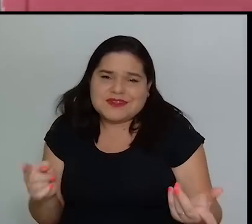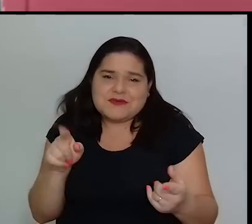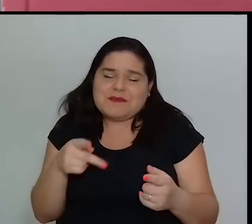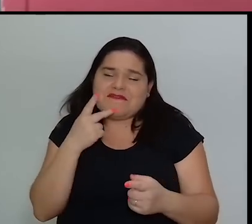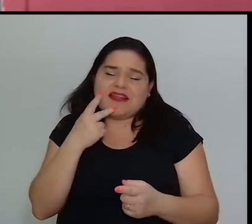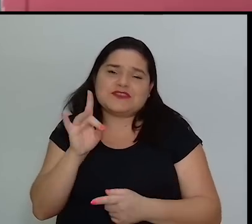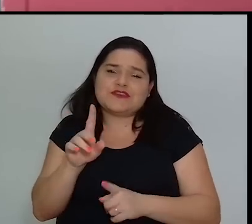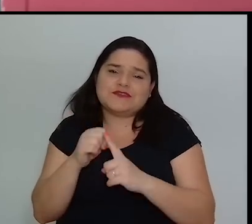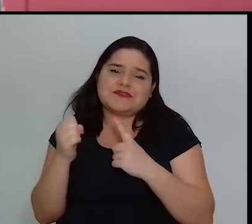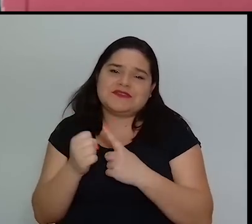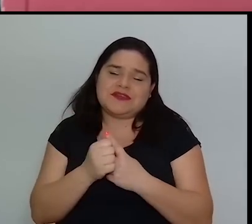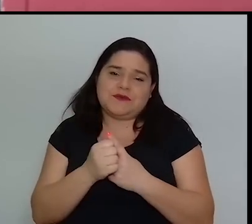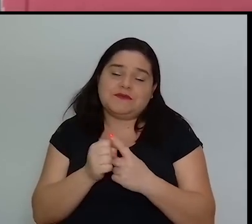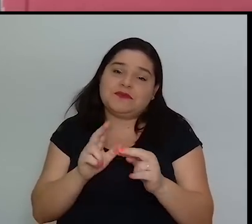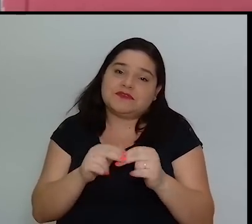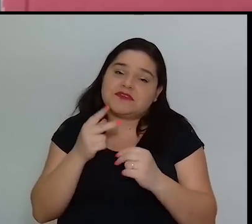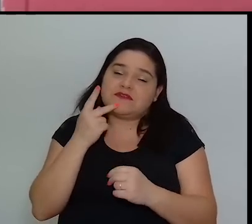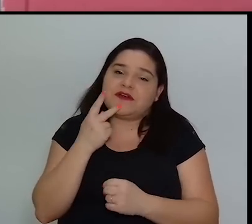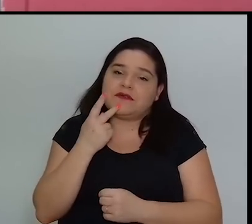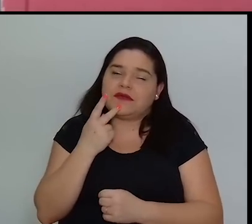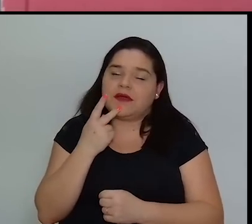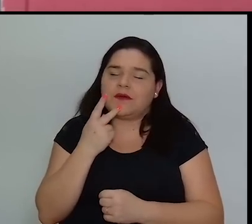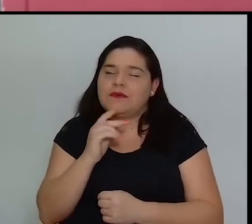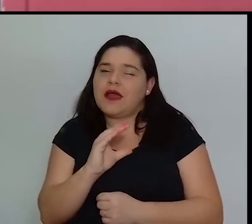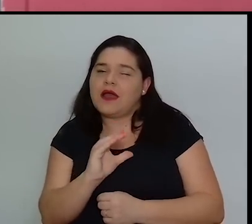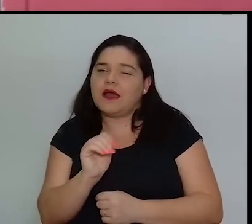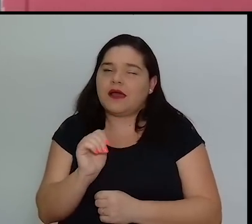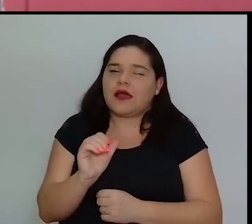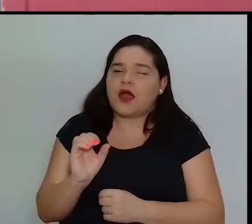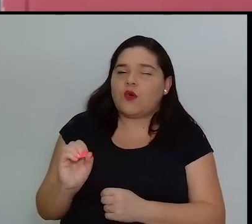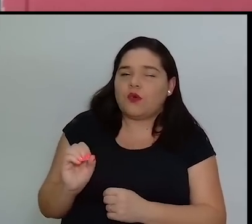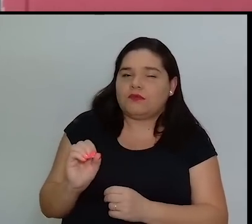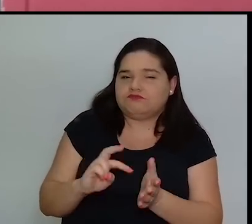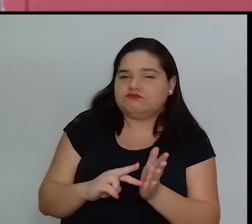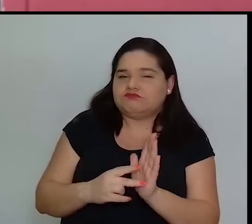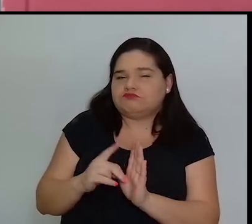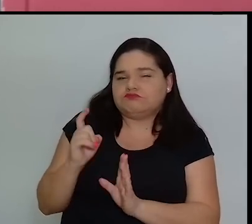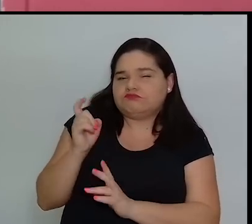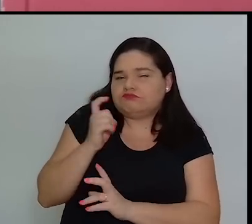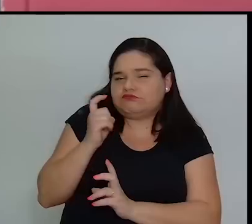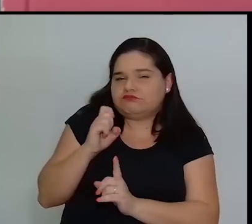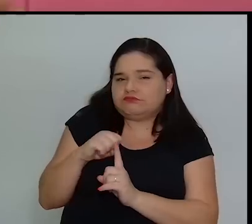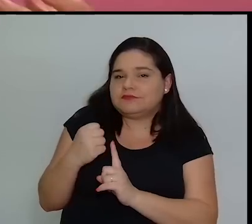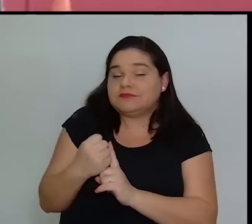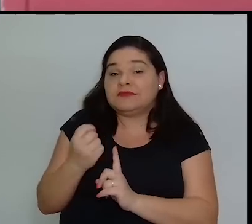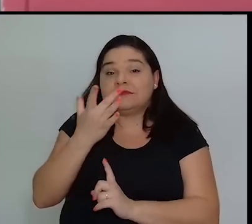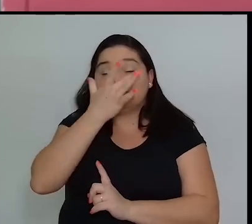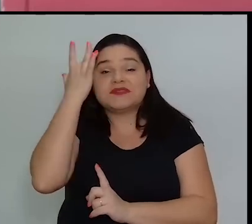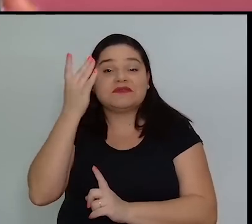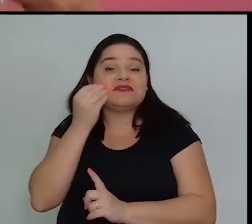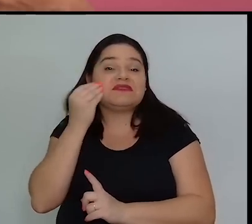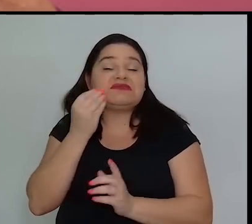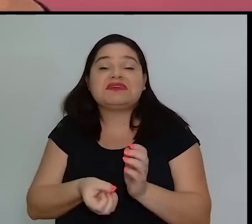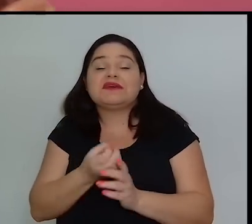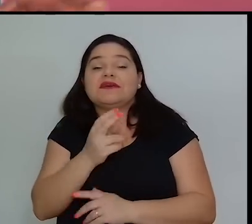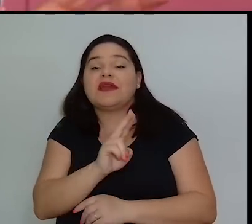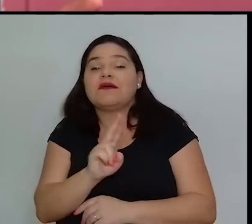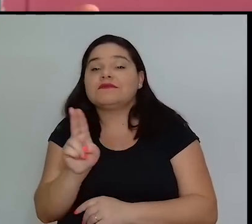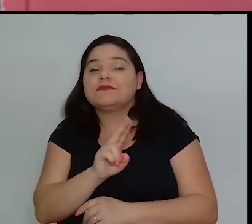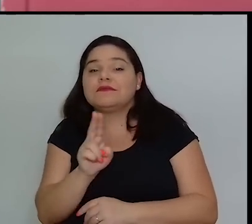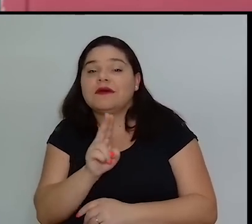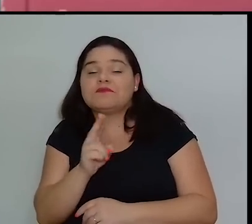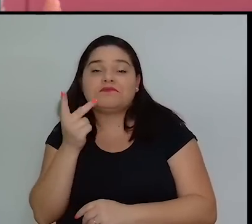social que é o que eu chamo de caô social na verdade as pessoas tentando estabelecer no momento em latulas pra poder